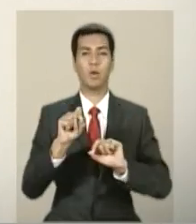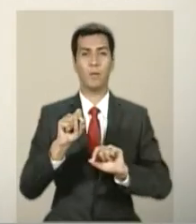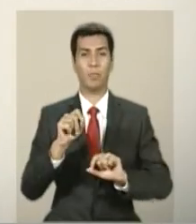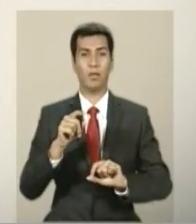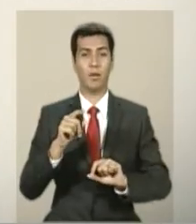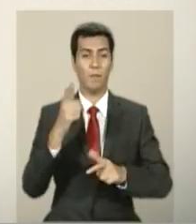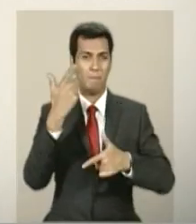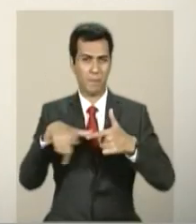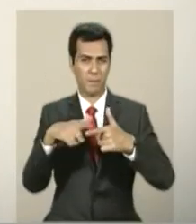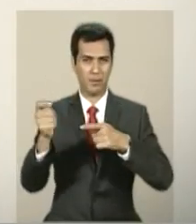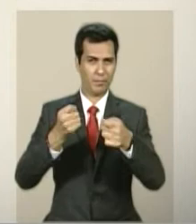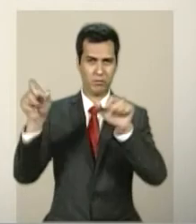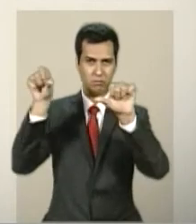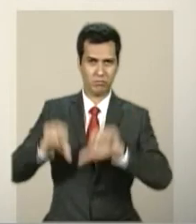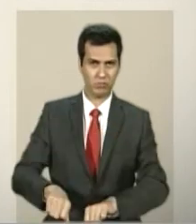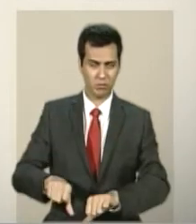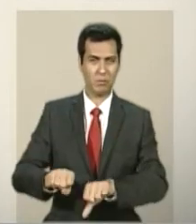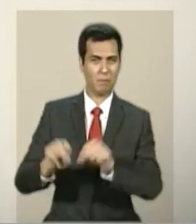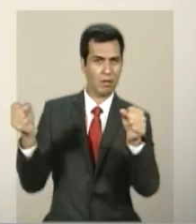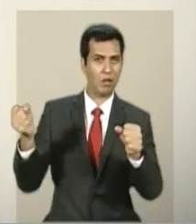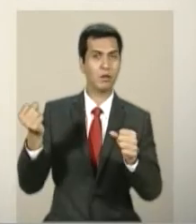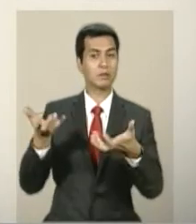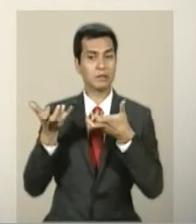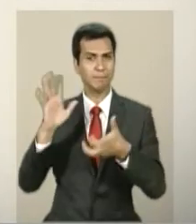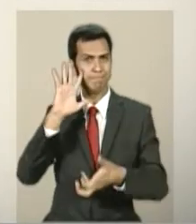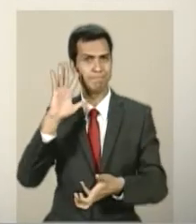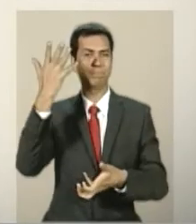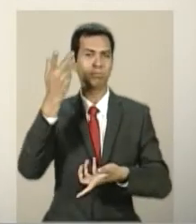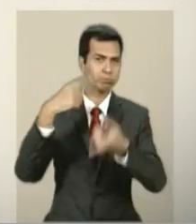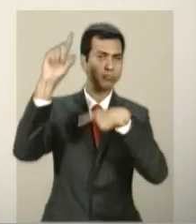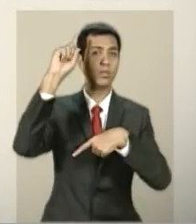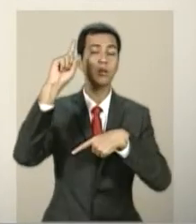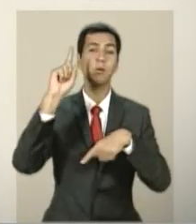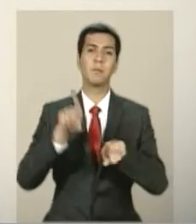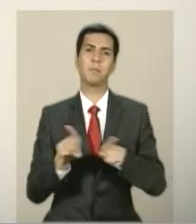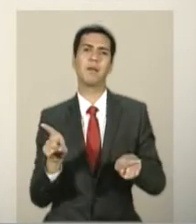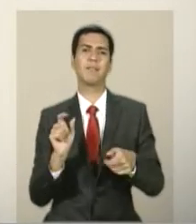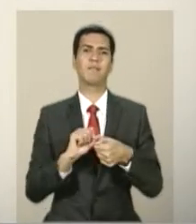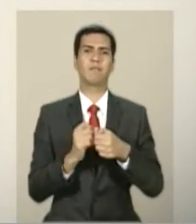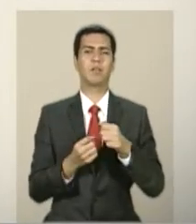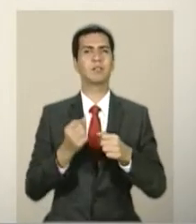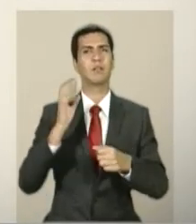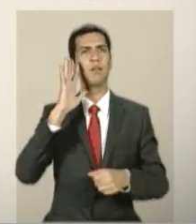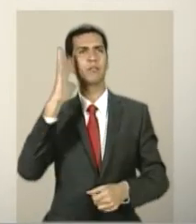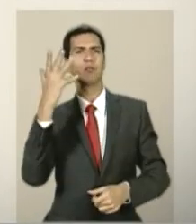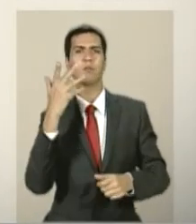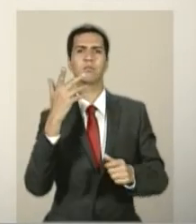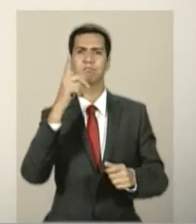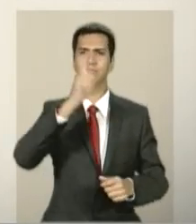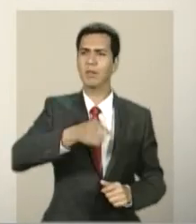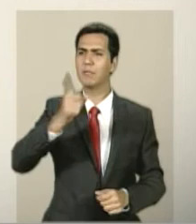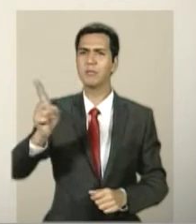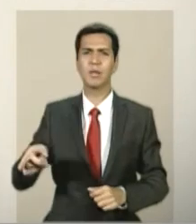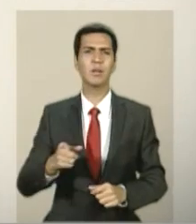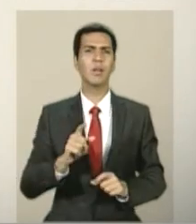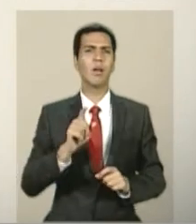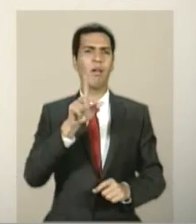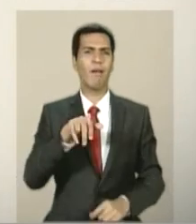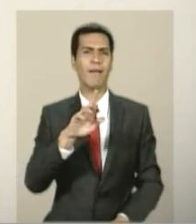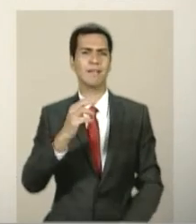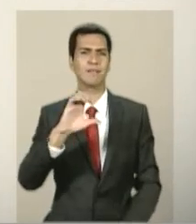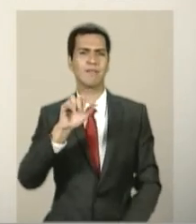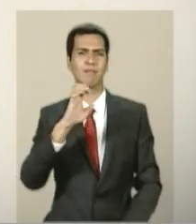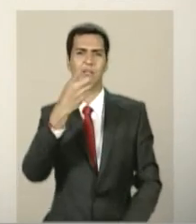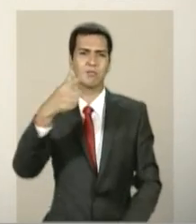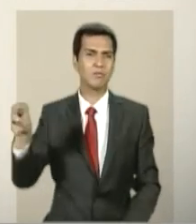deve passar por mais e mais medidas que excessivas que vão exigir grandes cortes nos investimentos